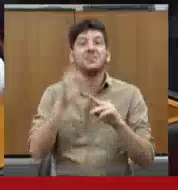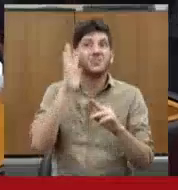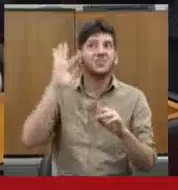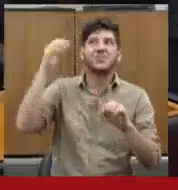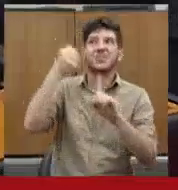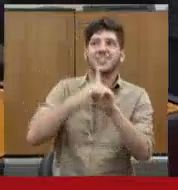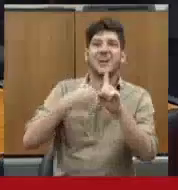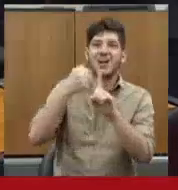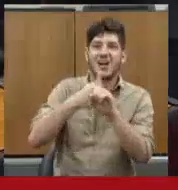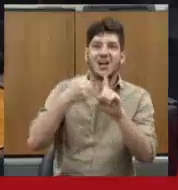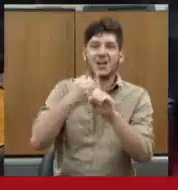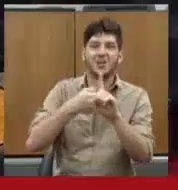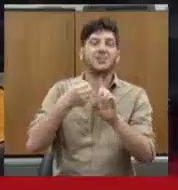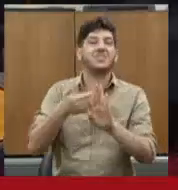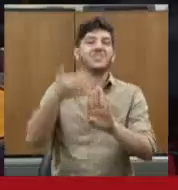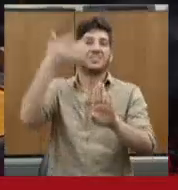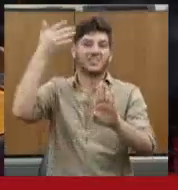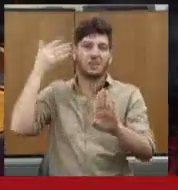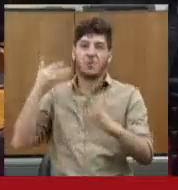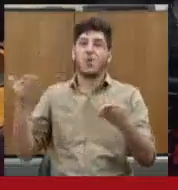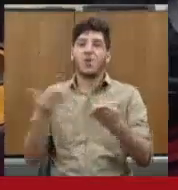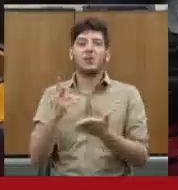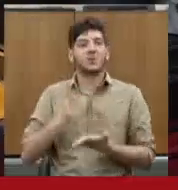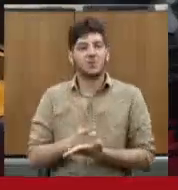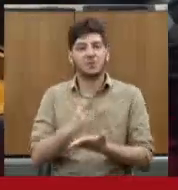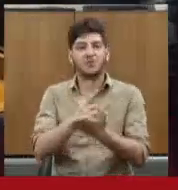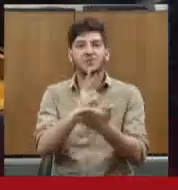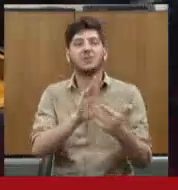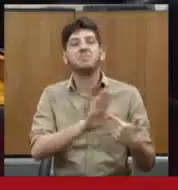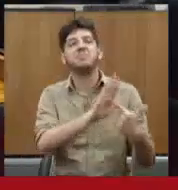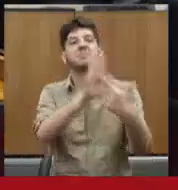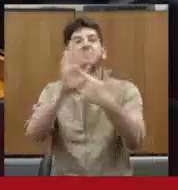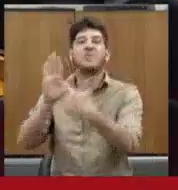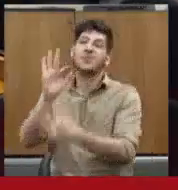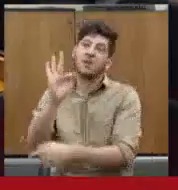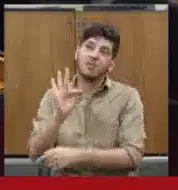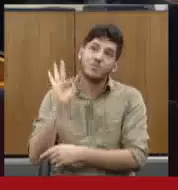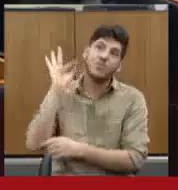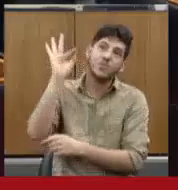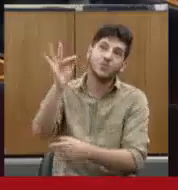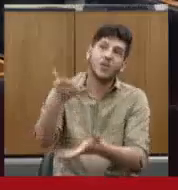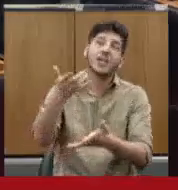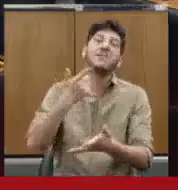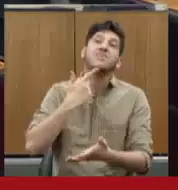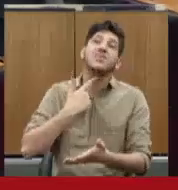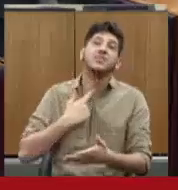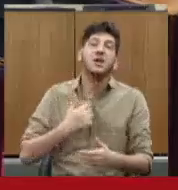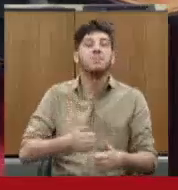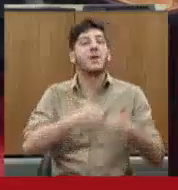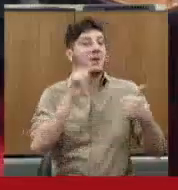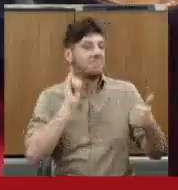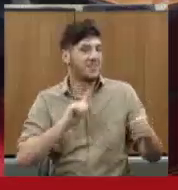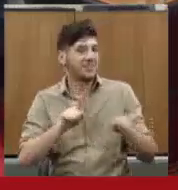precederam. Avançamos hoje na construção do cenário que sonhamos para Minas e para o Brasil. Nestes 200 anos do